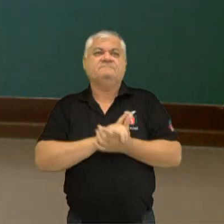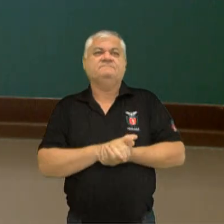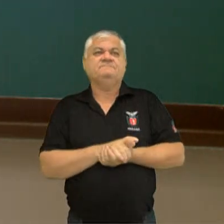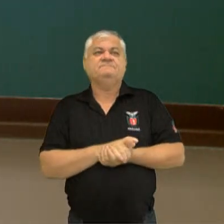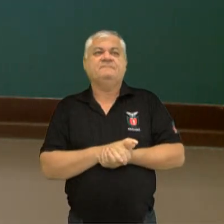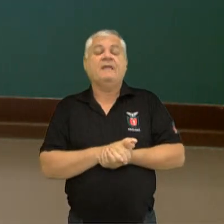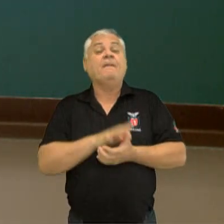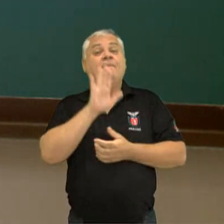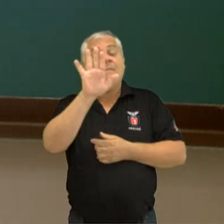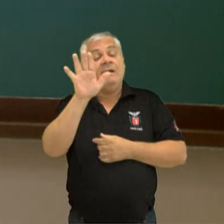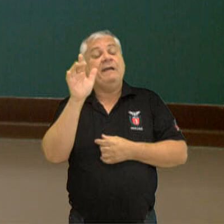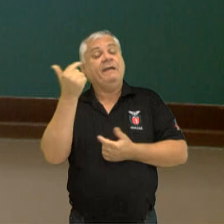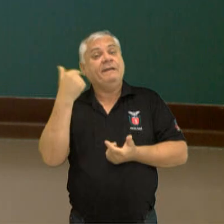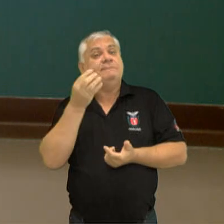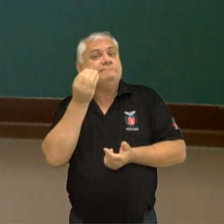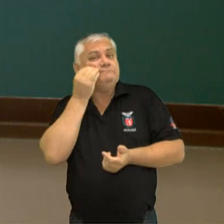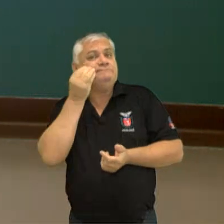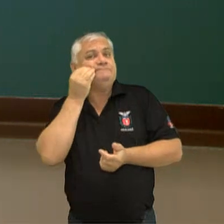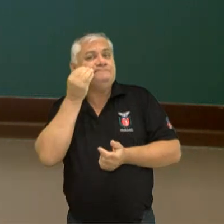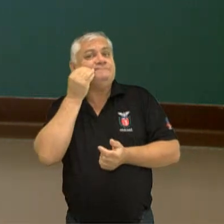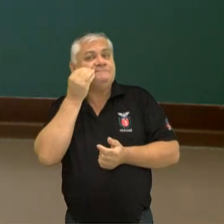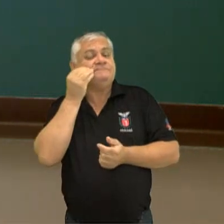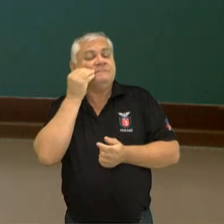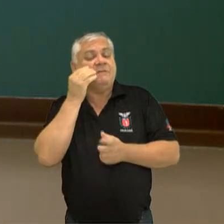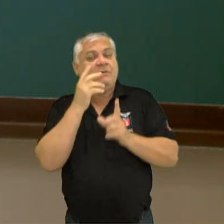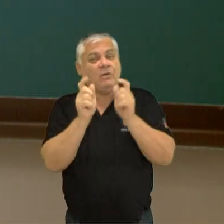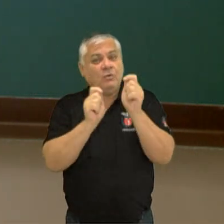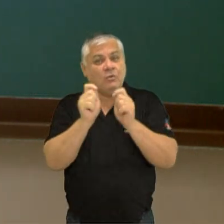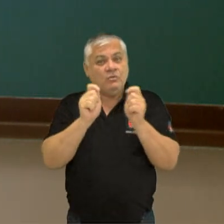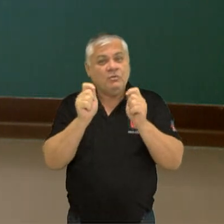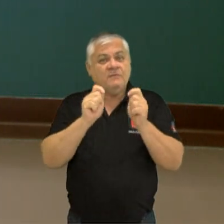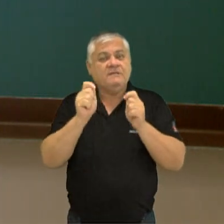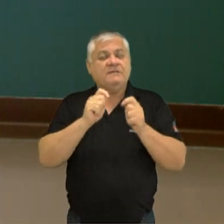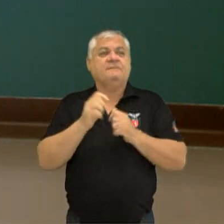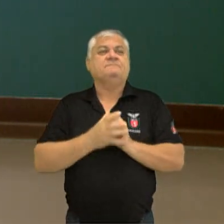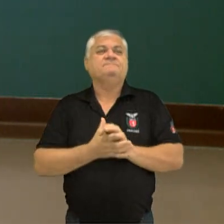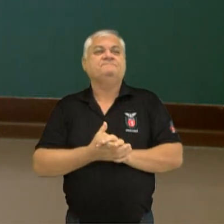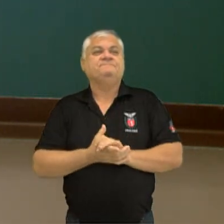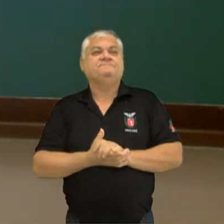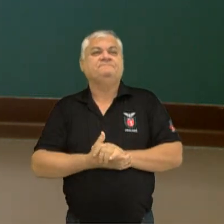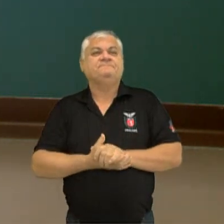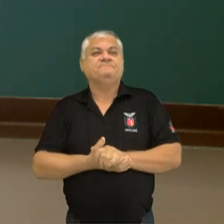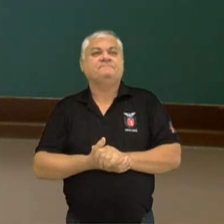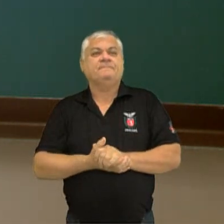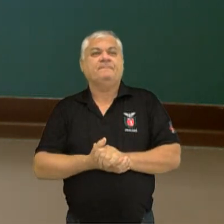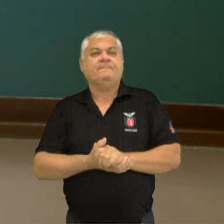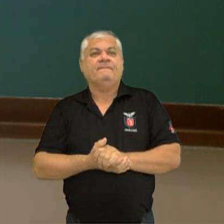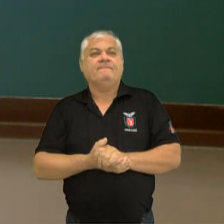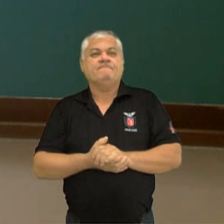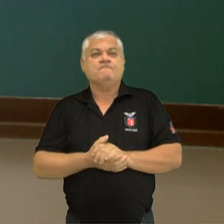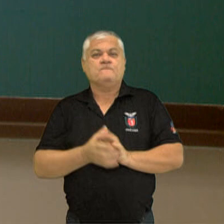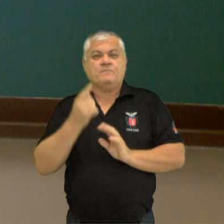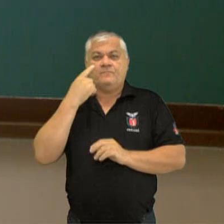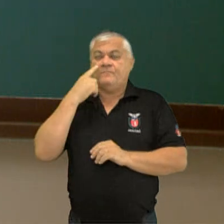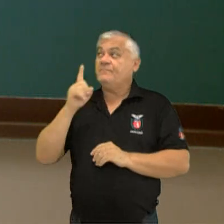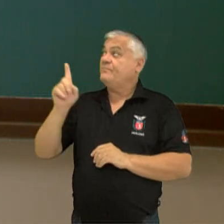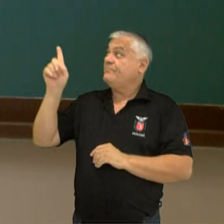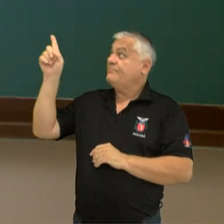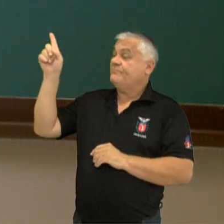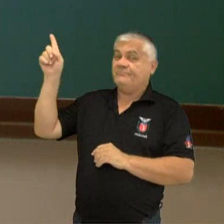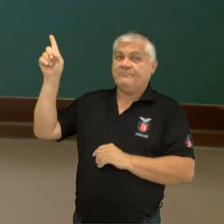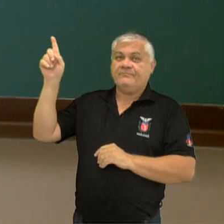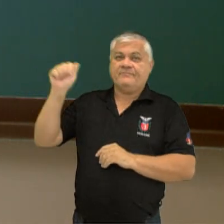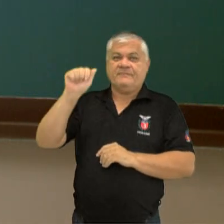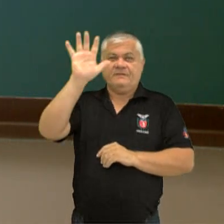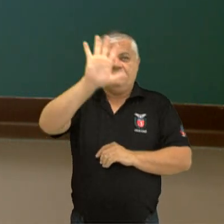era uma estratégia para aproveitamento da luz natural aí, tá? Então nós temos ali no mapa do Brasil